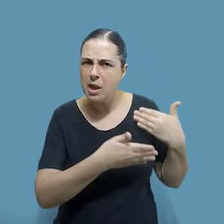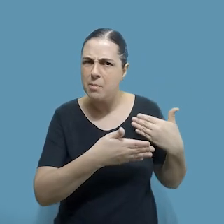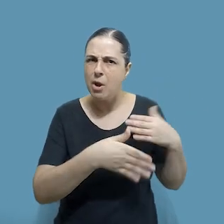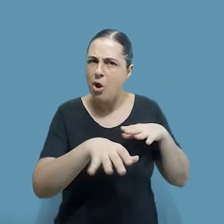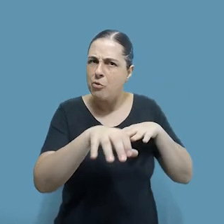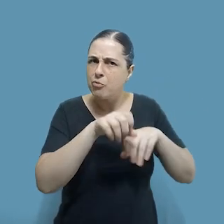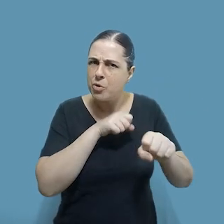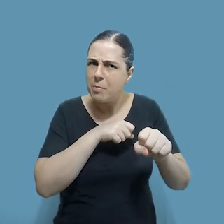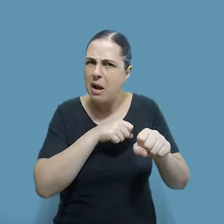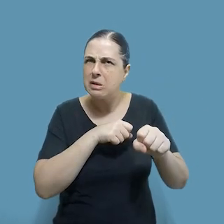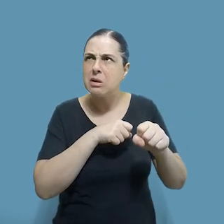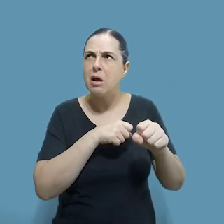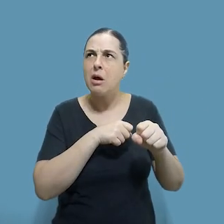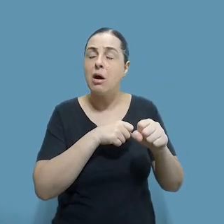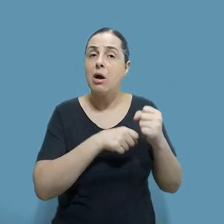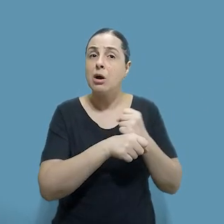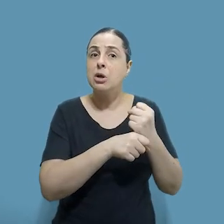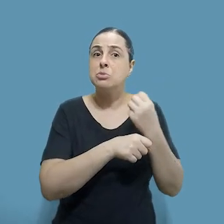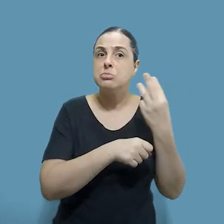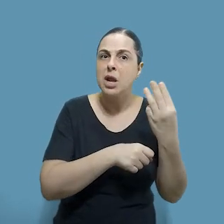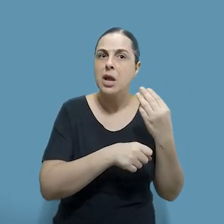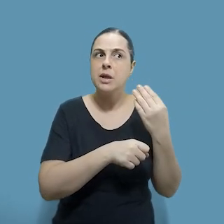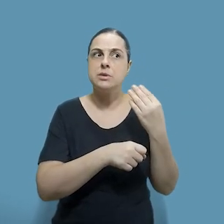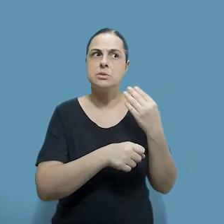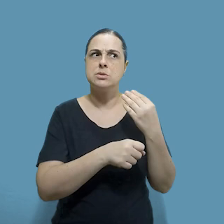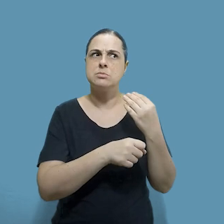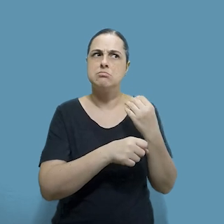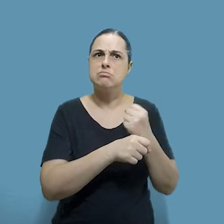uma pesquisa para ver o que existe, né,